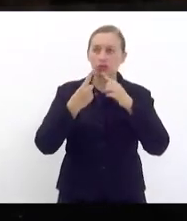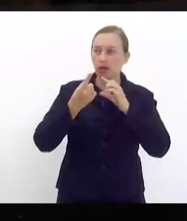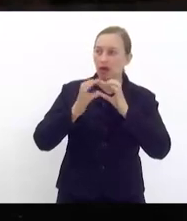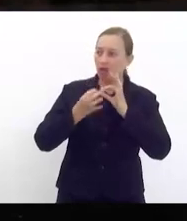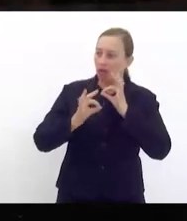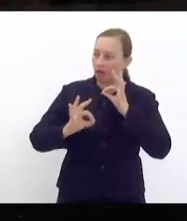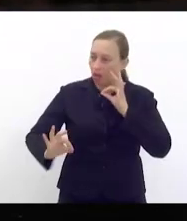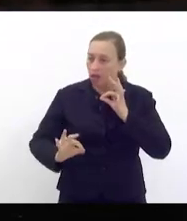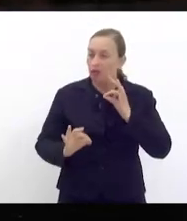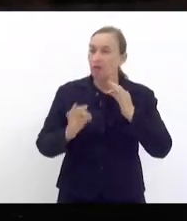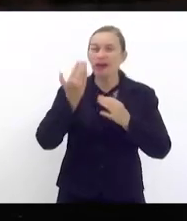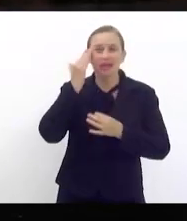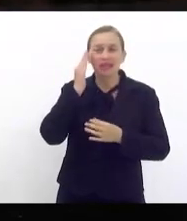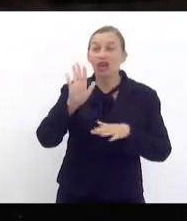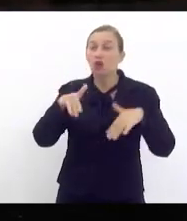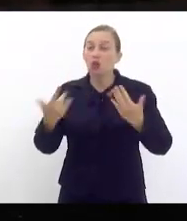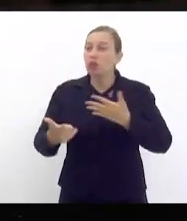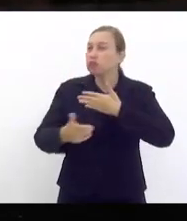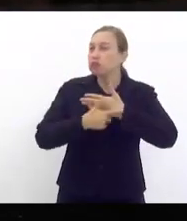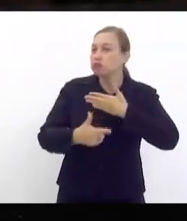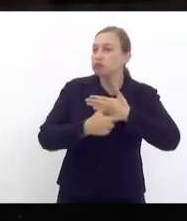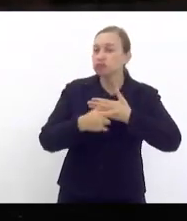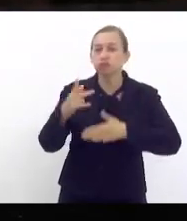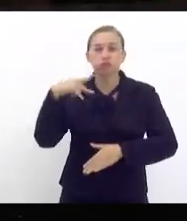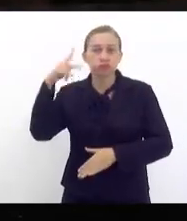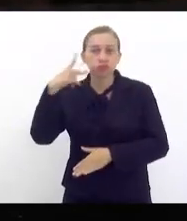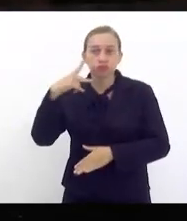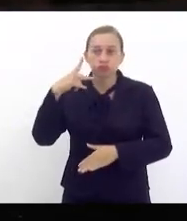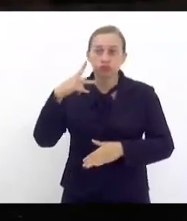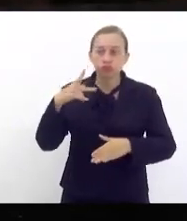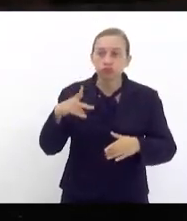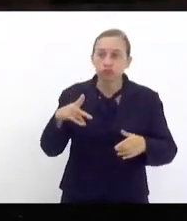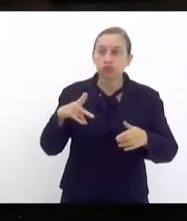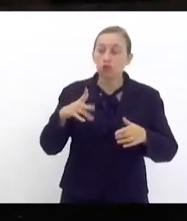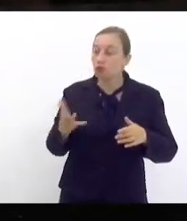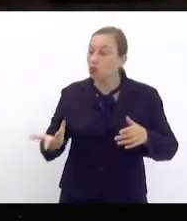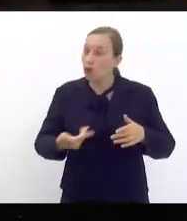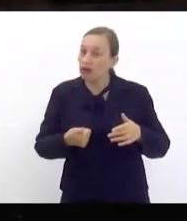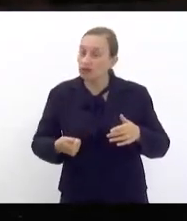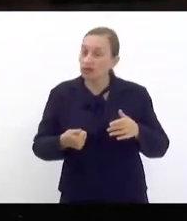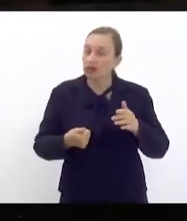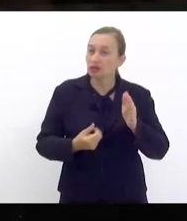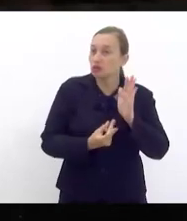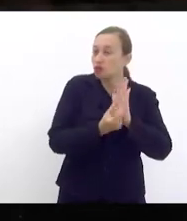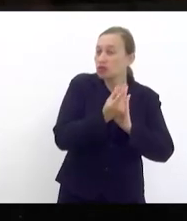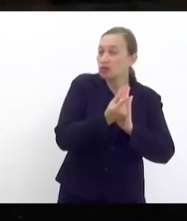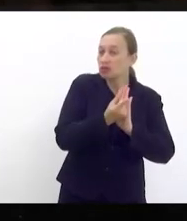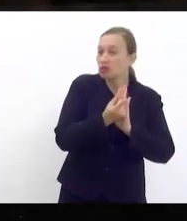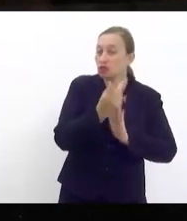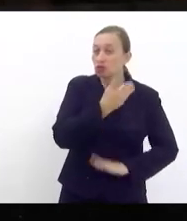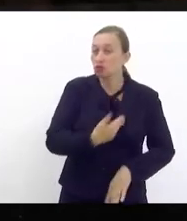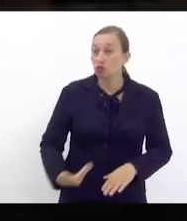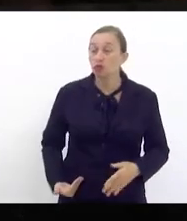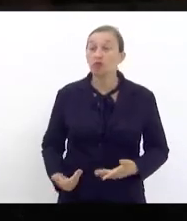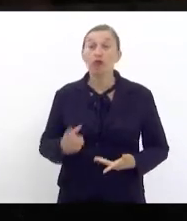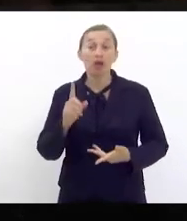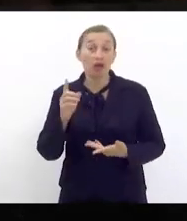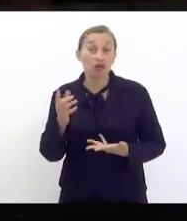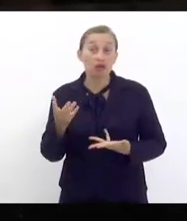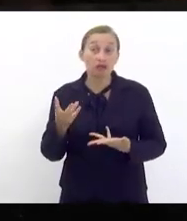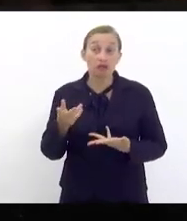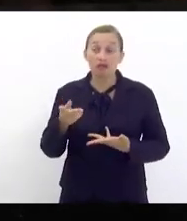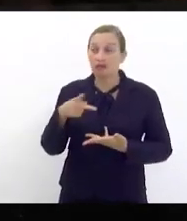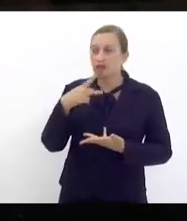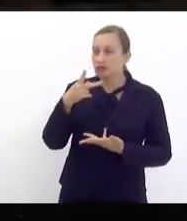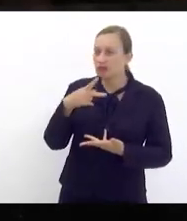para poder compreender qual é o papel do parlamento no sentido da intervenção qualificada no orçamento público. É claro que, tratando-se